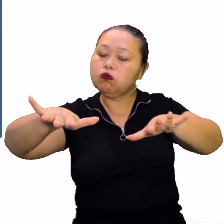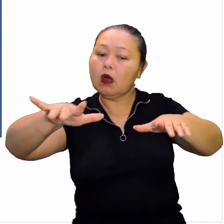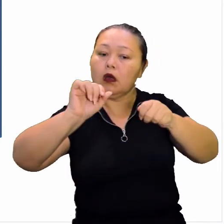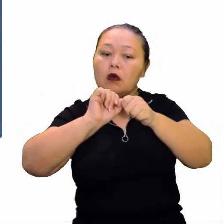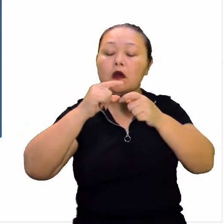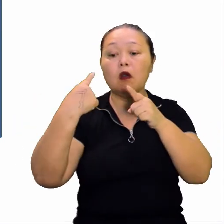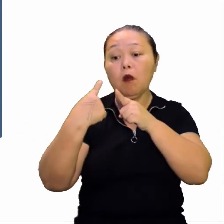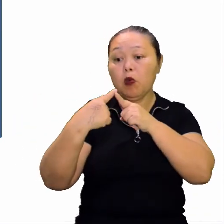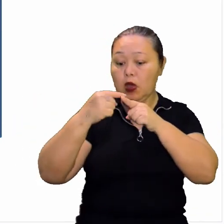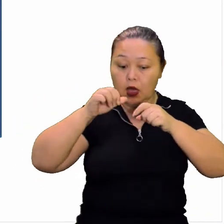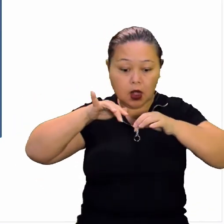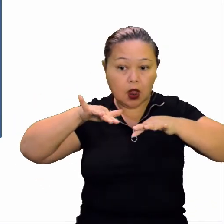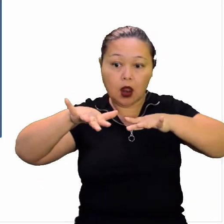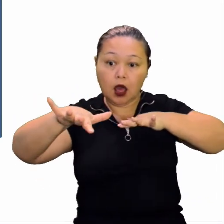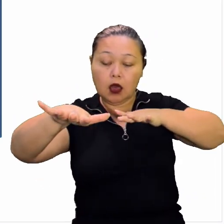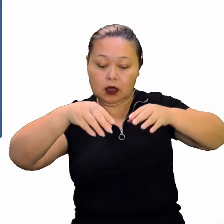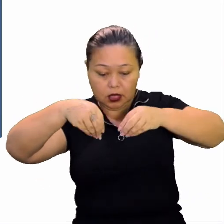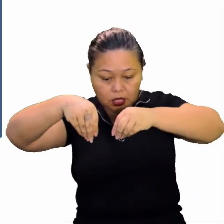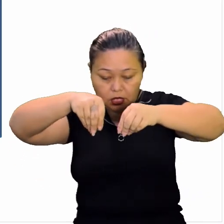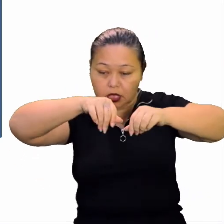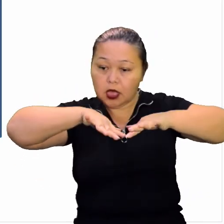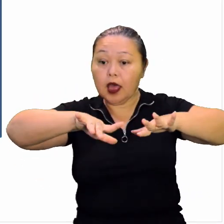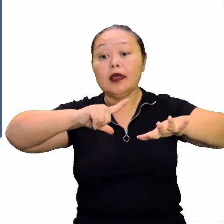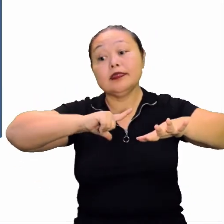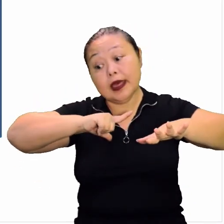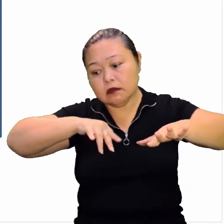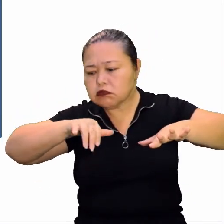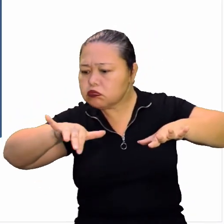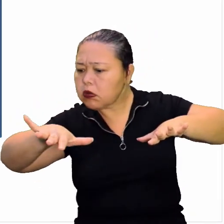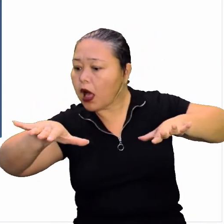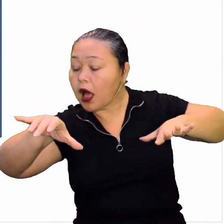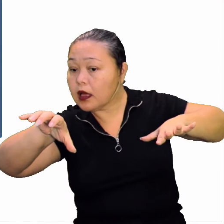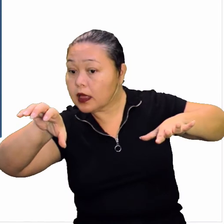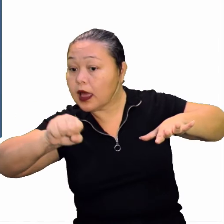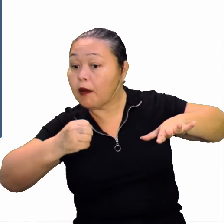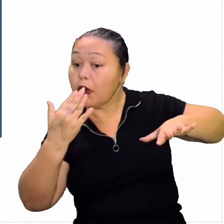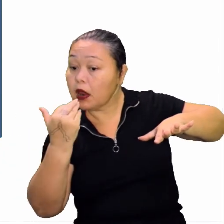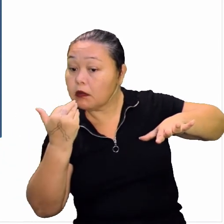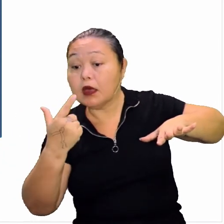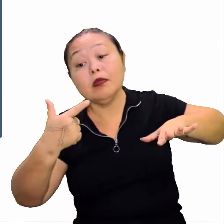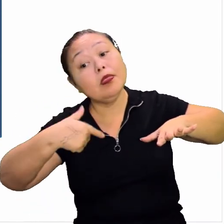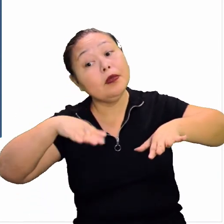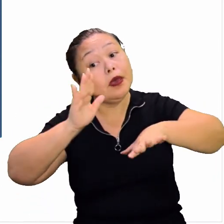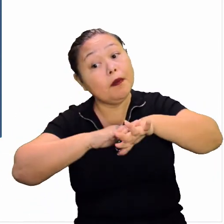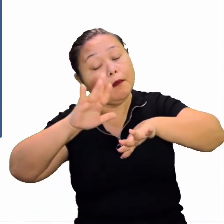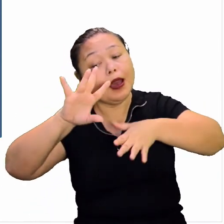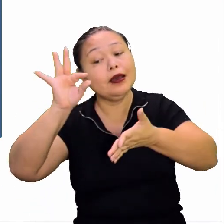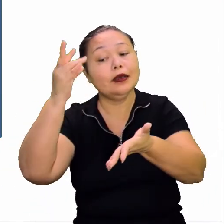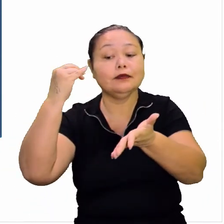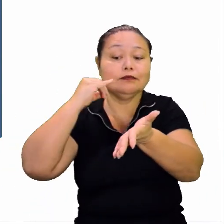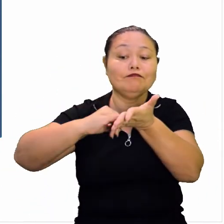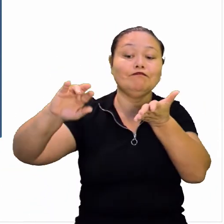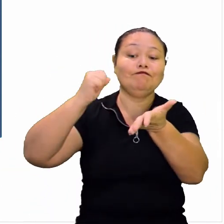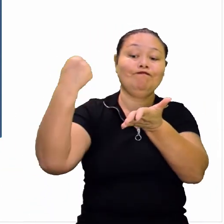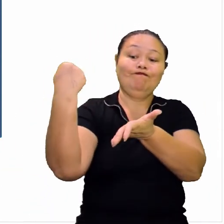Porque ampliando, ele teria mais alimento, ele teria mais impostos. E ele seria mais